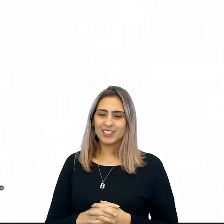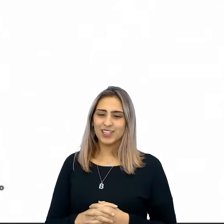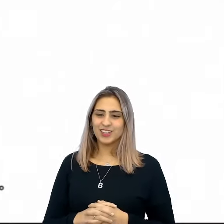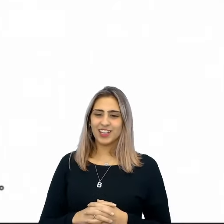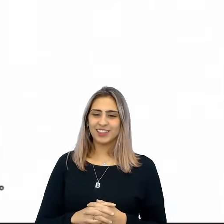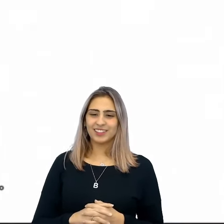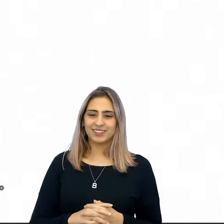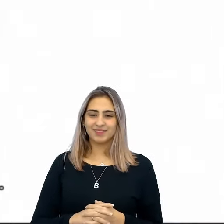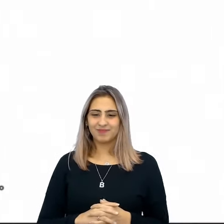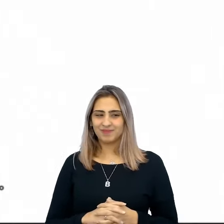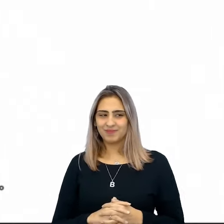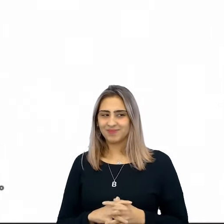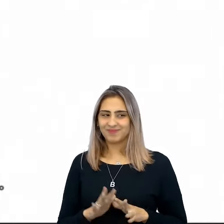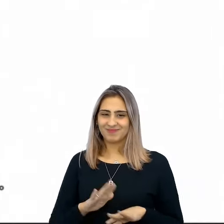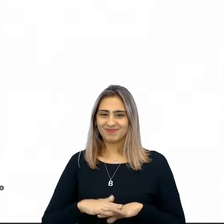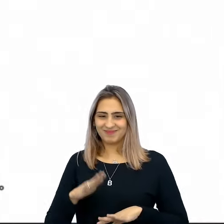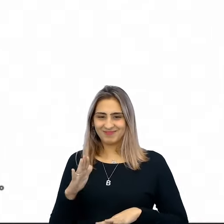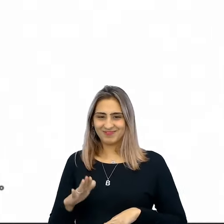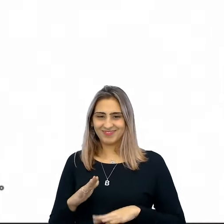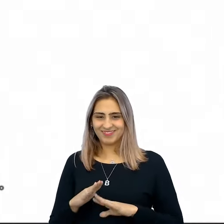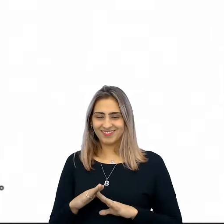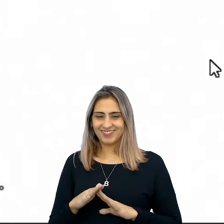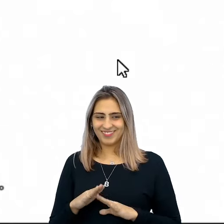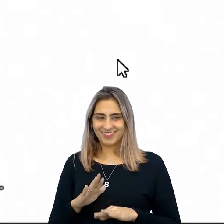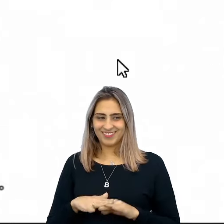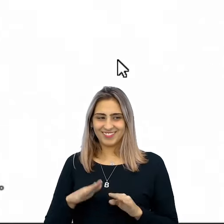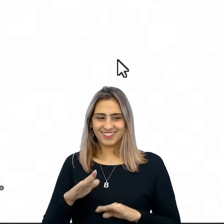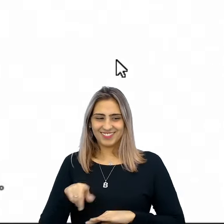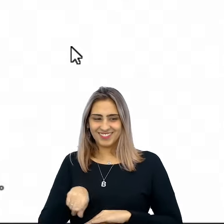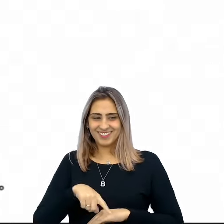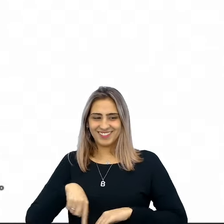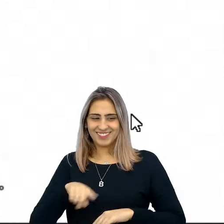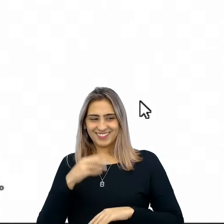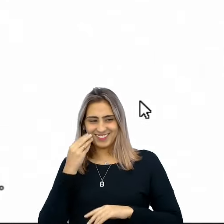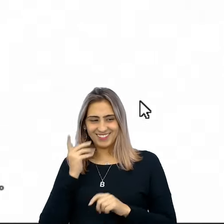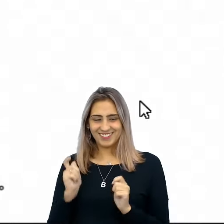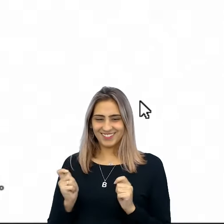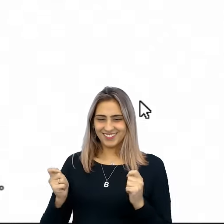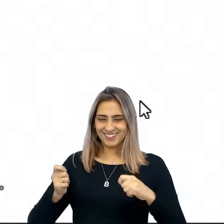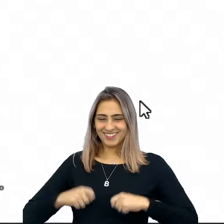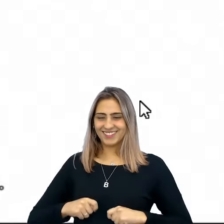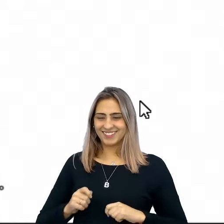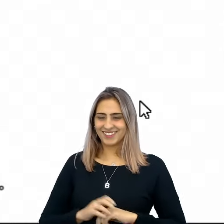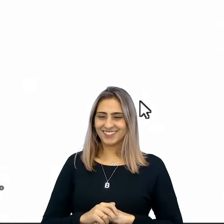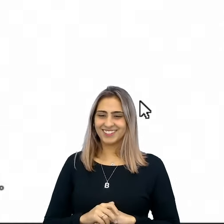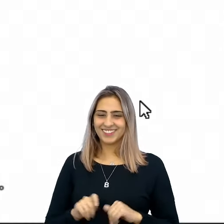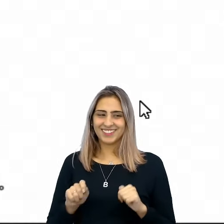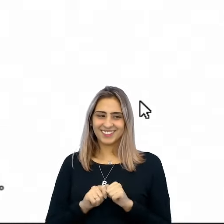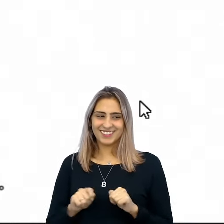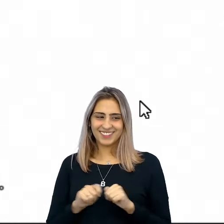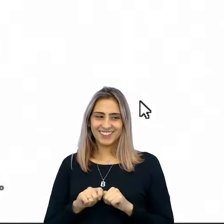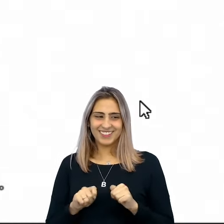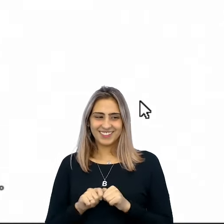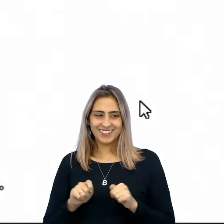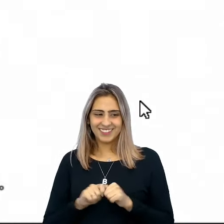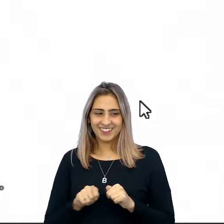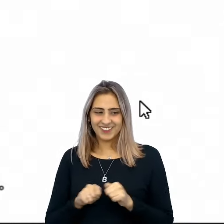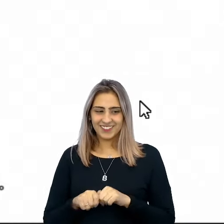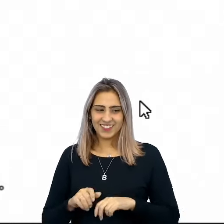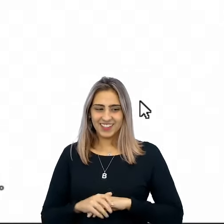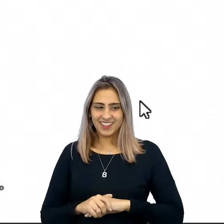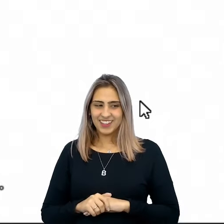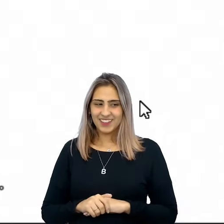mas só, gente, que não existe somente essa possibilidade aí de fazer